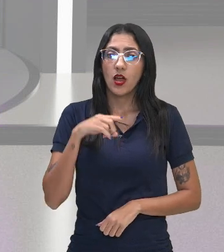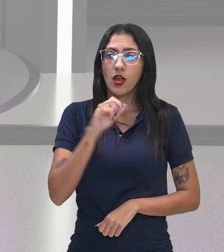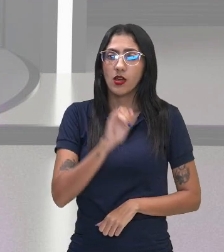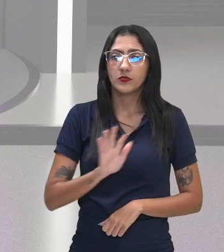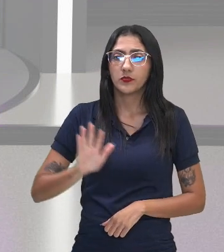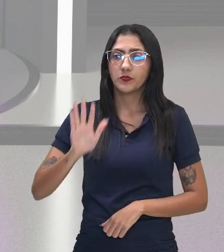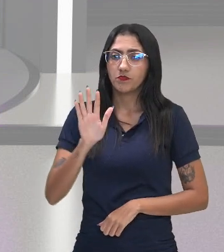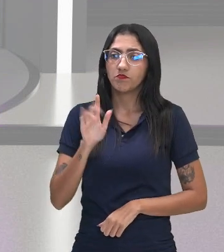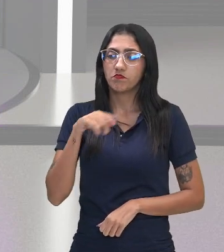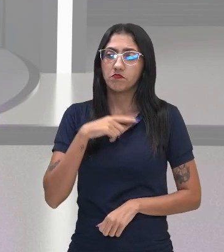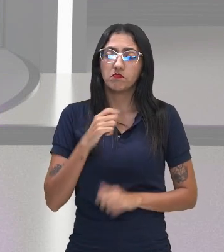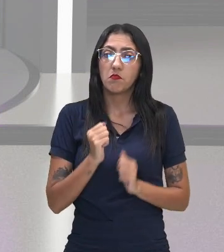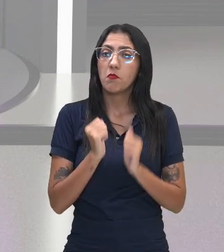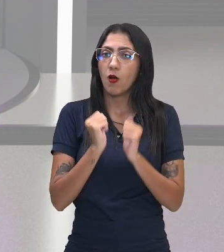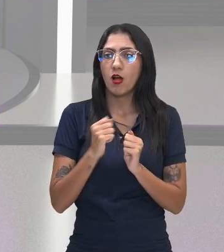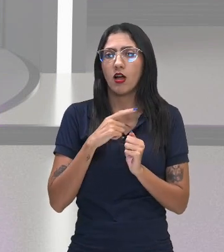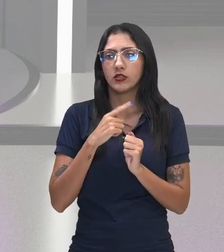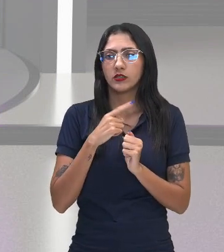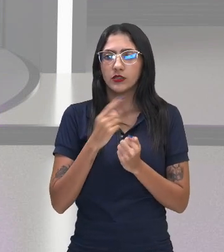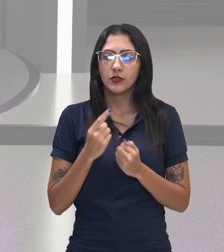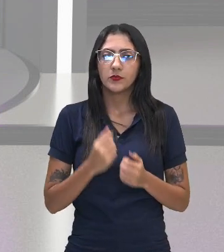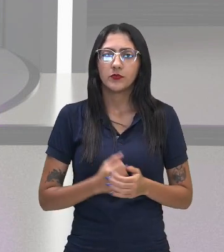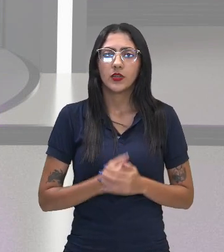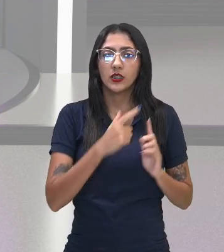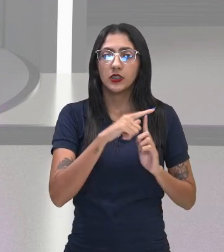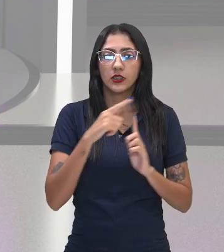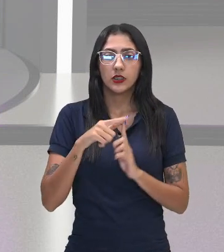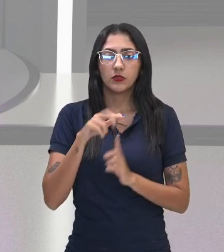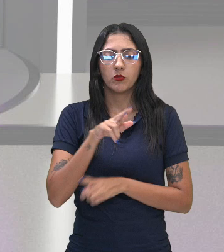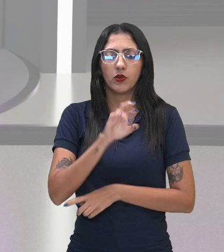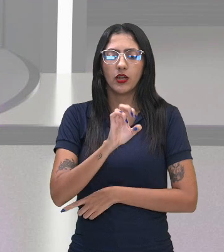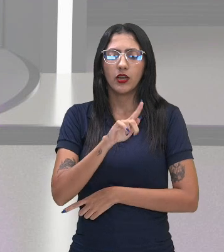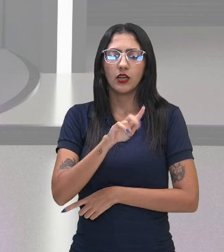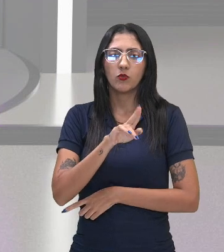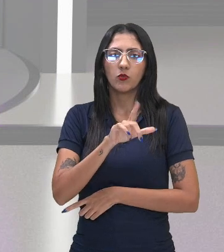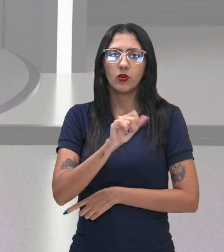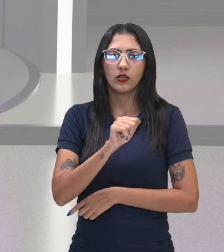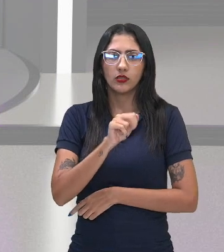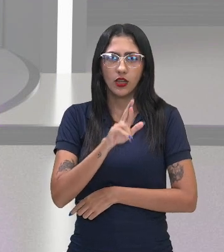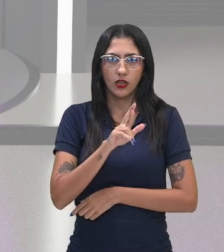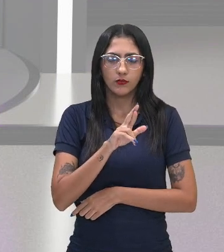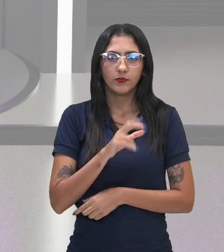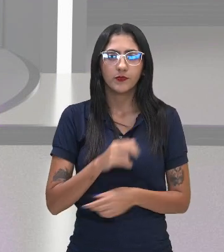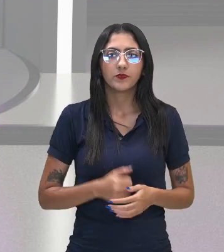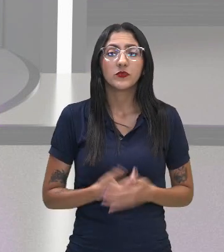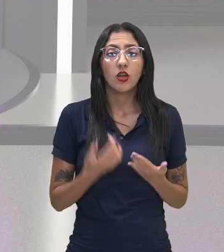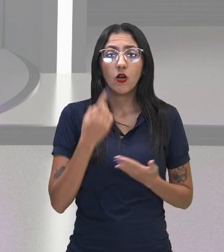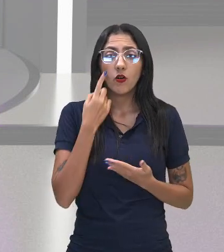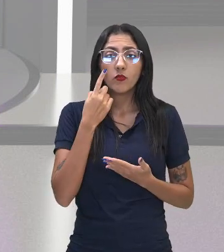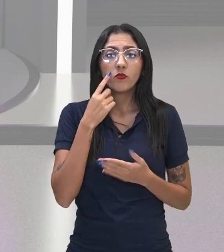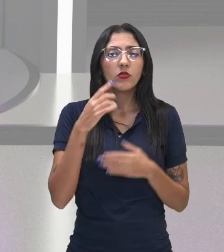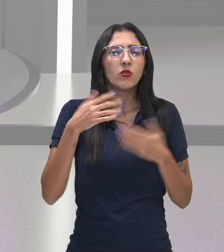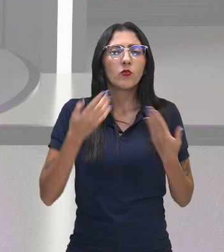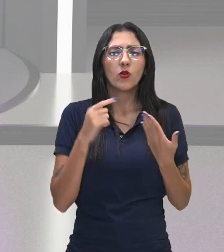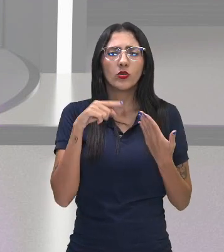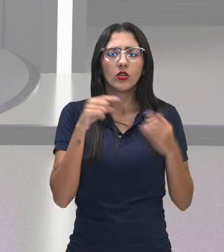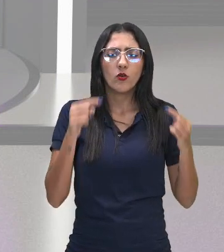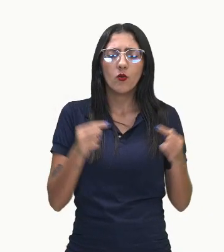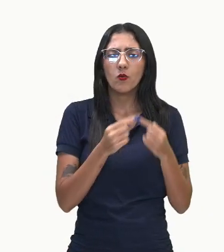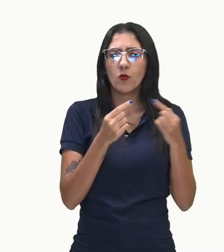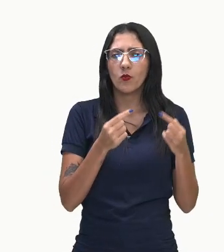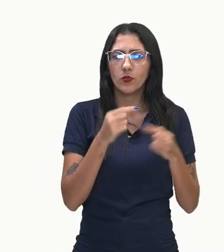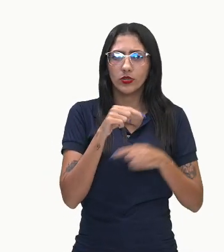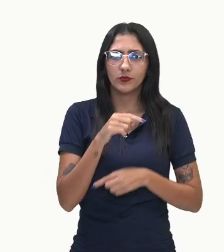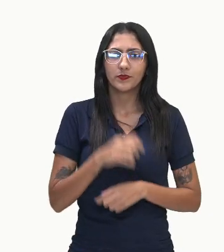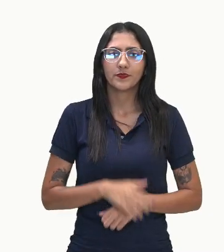podem ser classificados como regulares. Então, acompanhe comigo quando um polígono é classificado como regular.